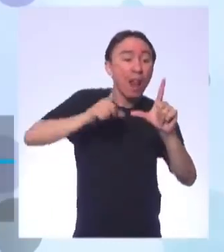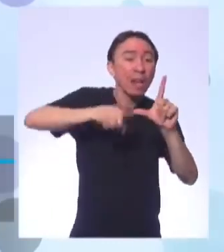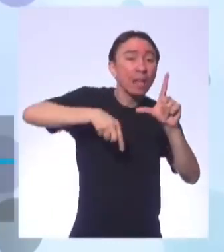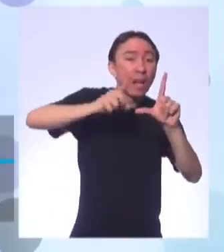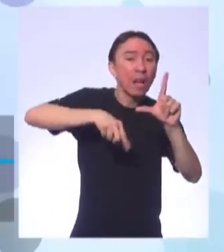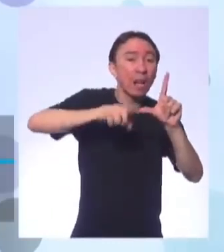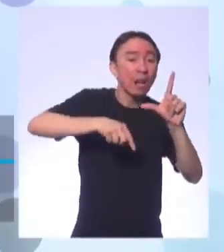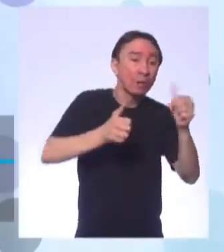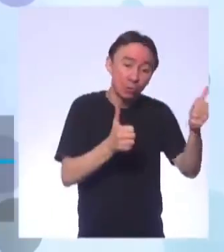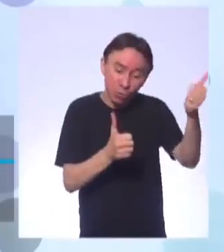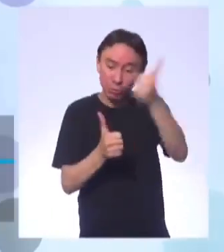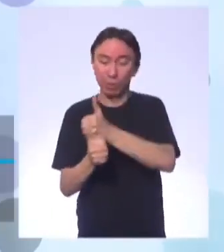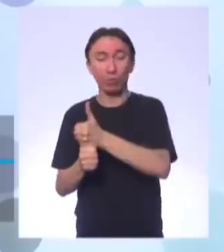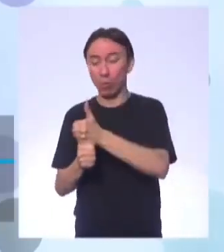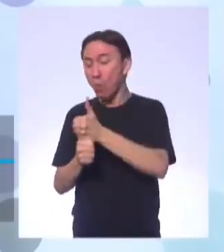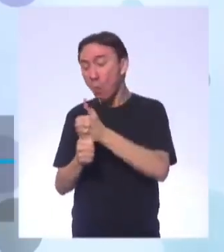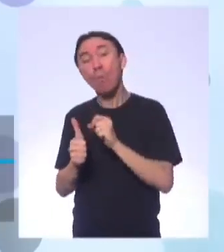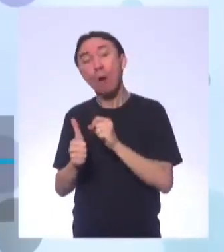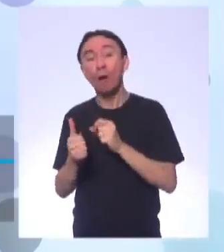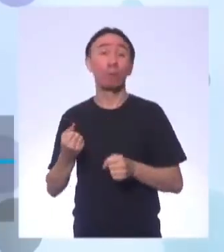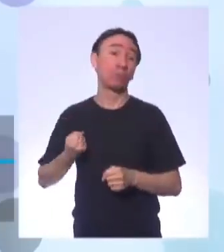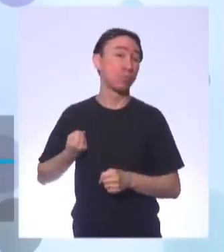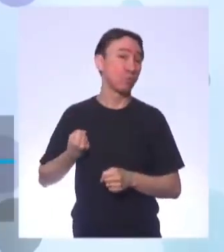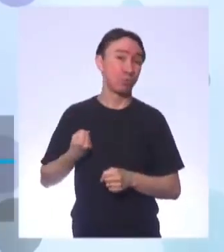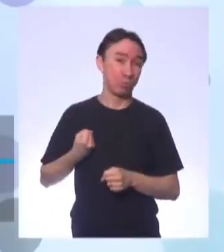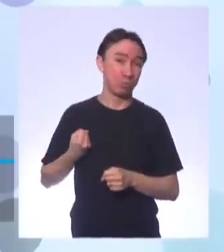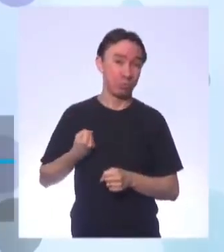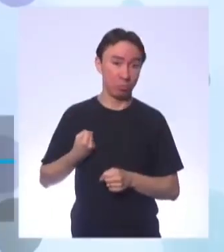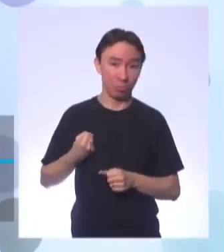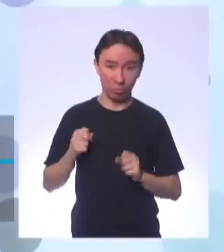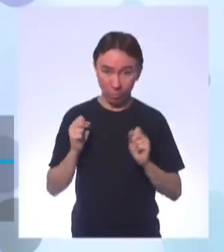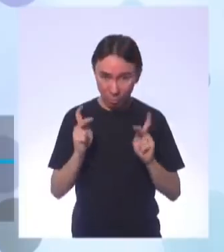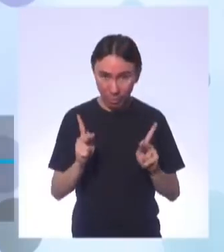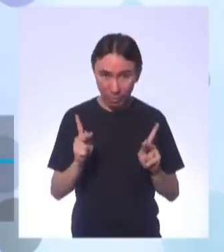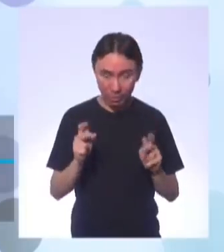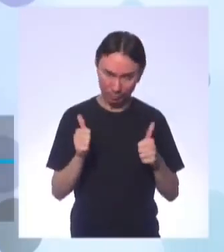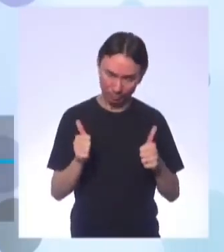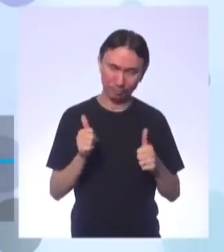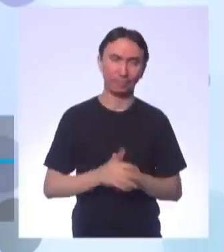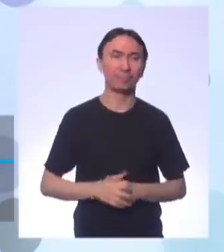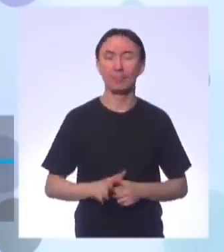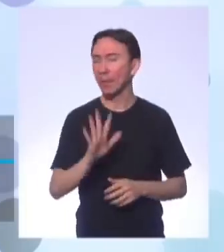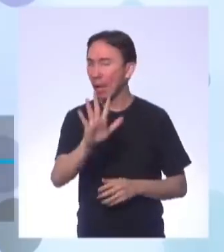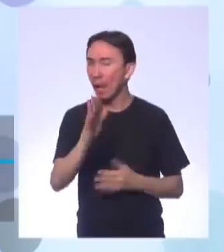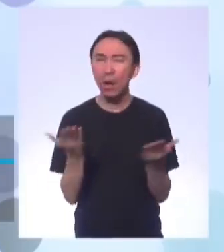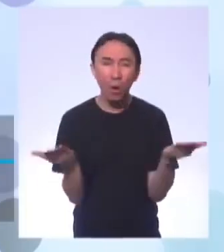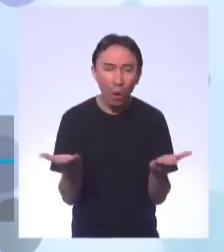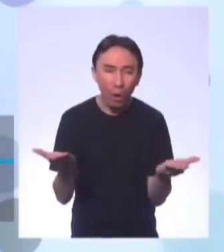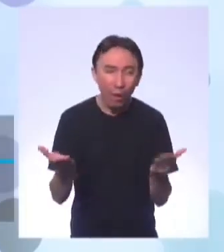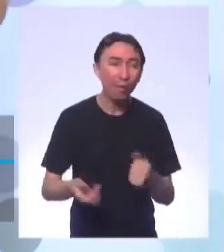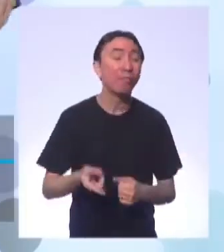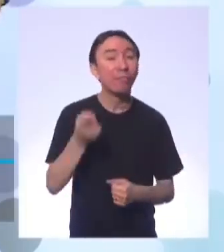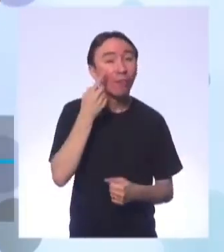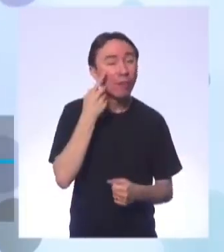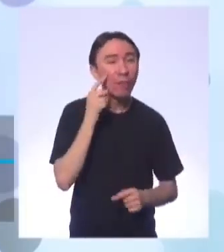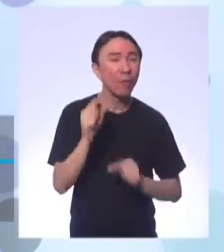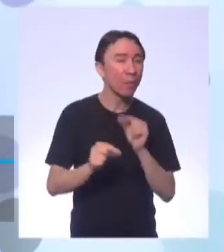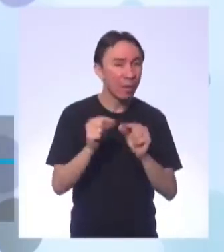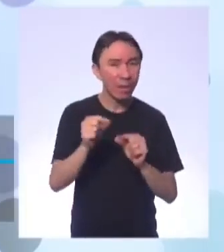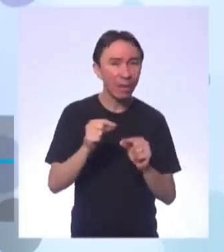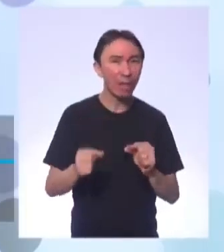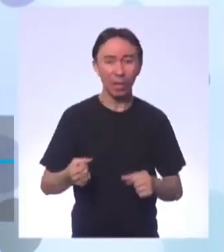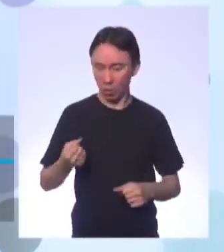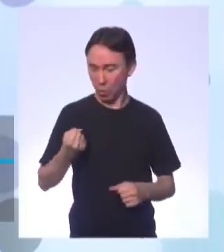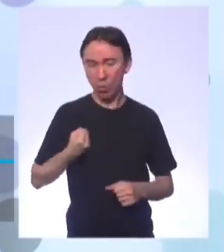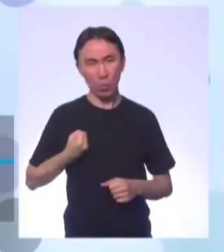substituir basicamente um número aí a questão que nós vamos ver é o seguinte será que esse número é uma incógnita